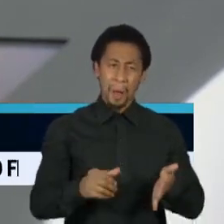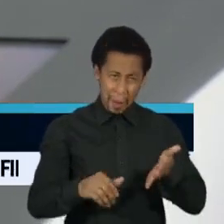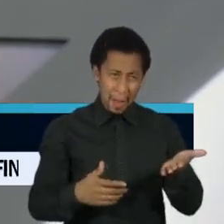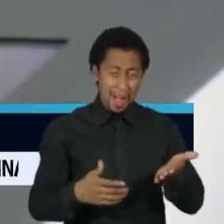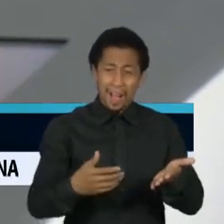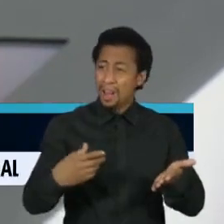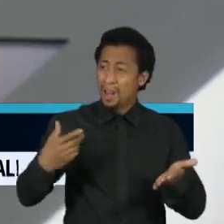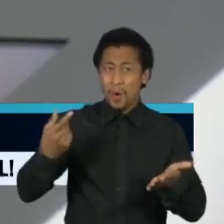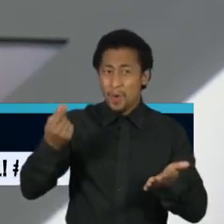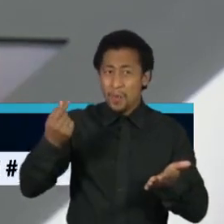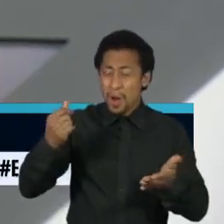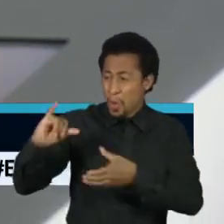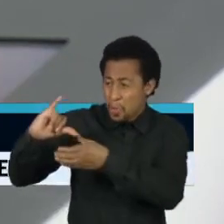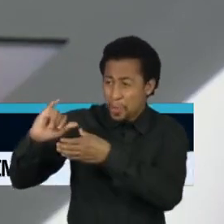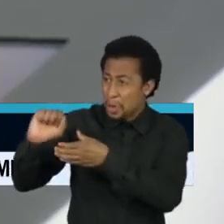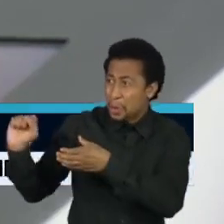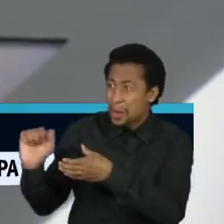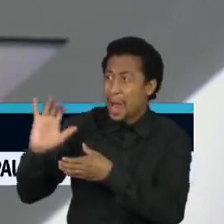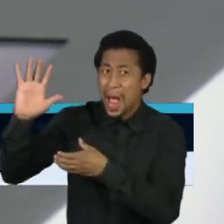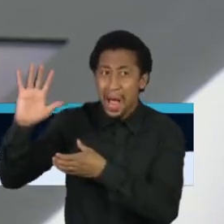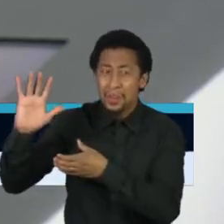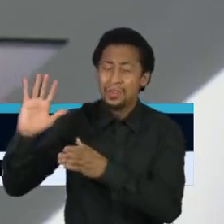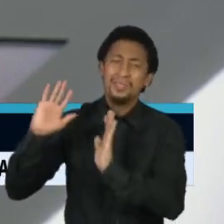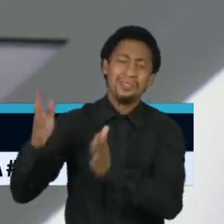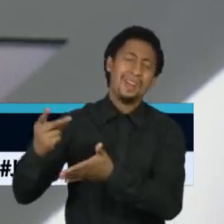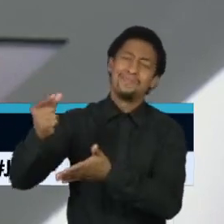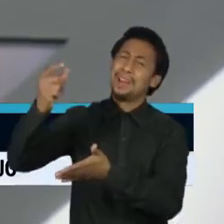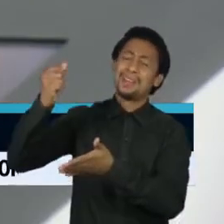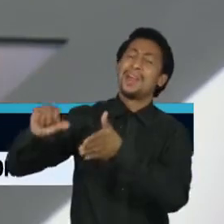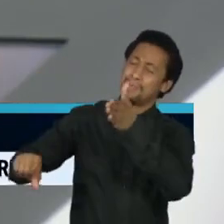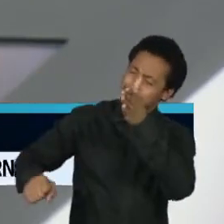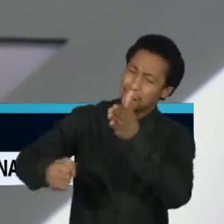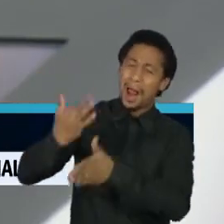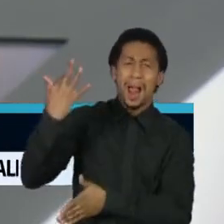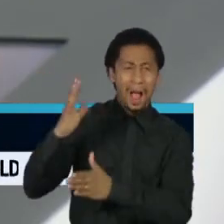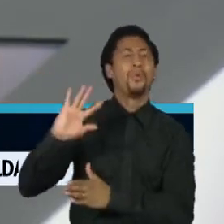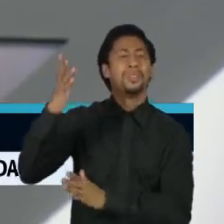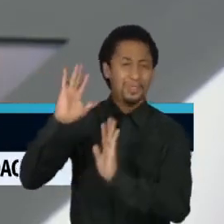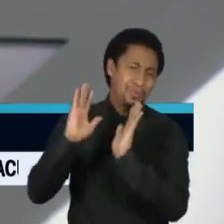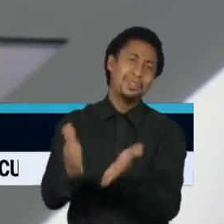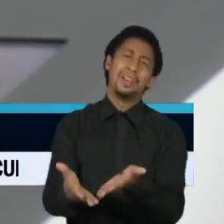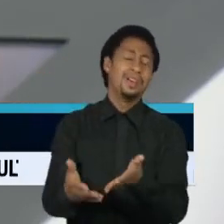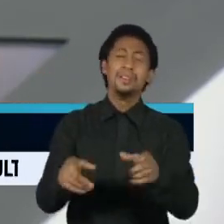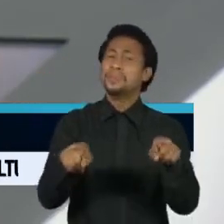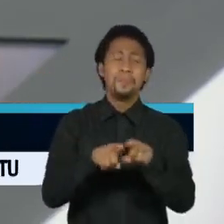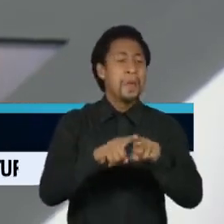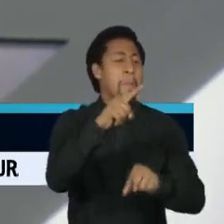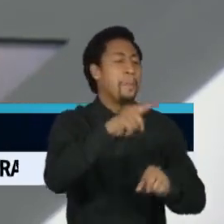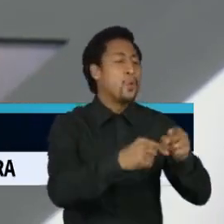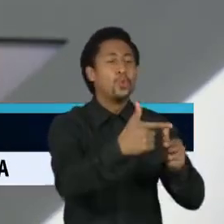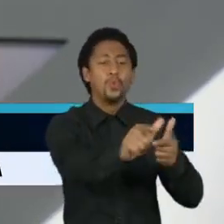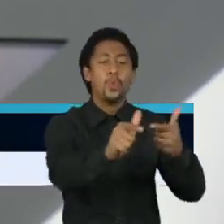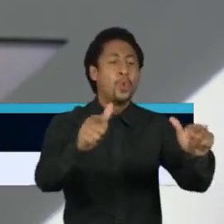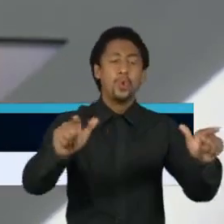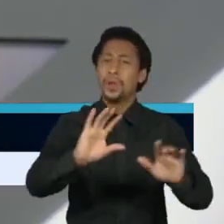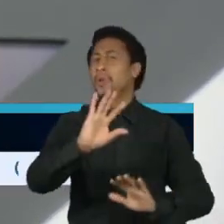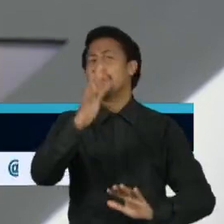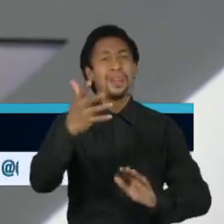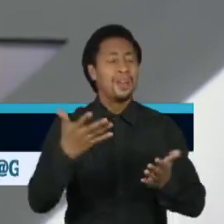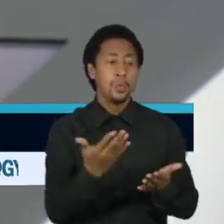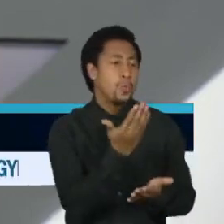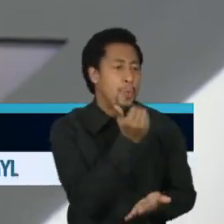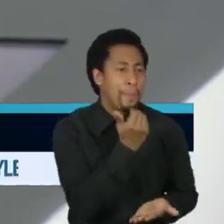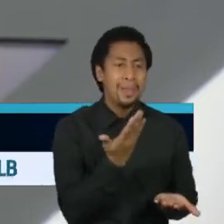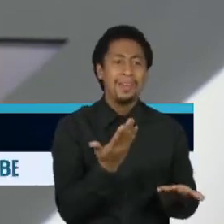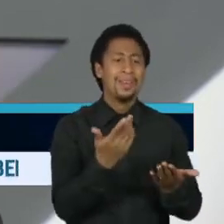última vez, tá certo? Isso é uma commodity, esse é uma commodity que varia, como todas as commodities, variam ao longo do tempo muito. Variam assim, o preço